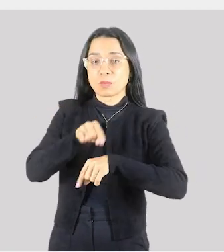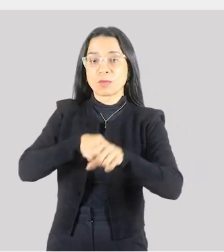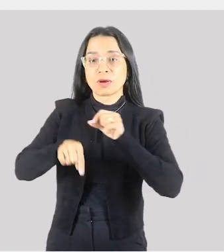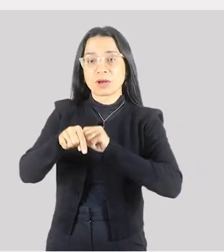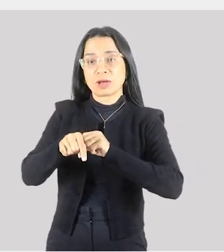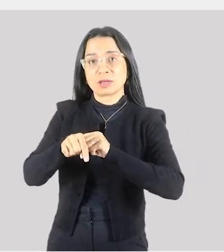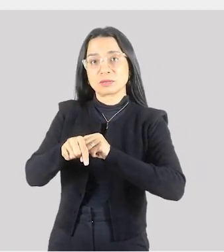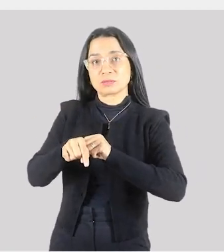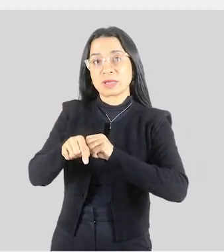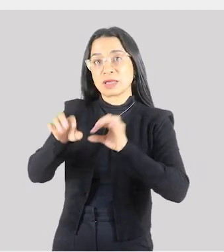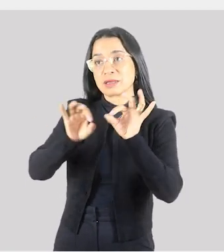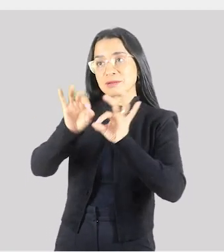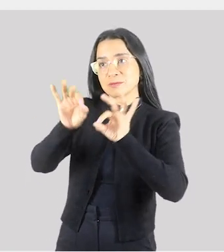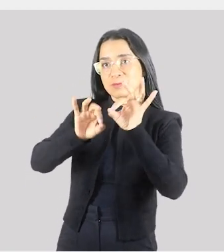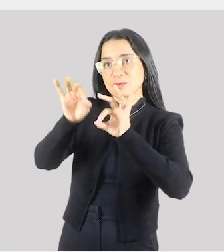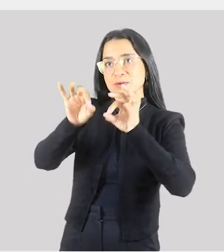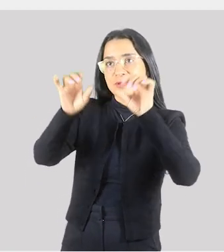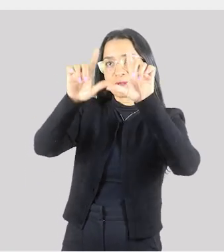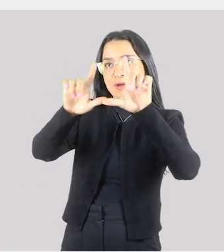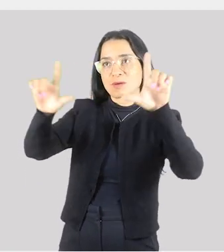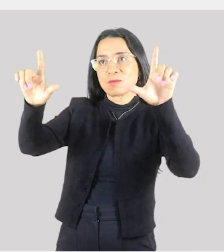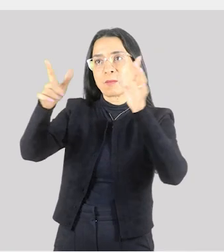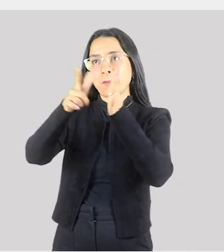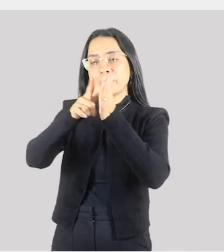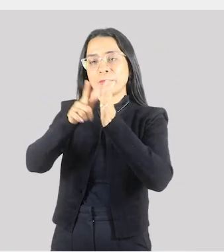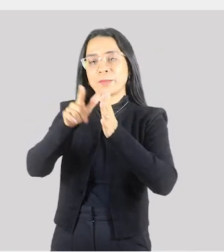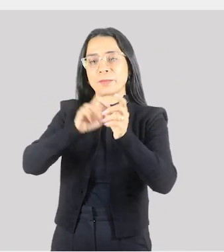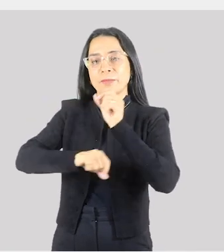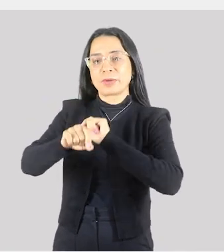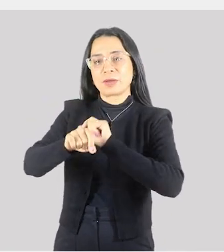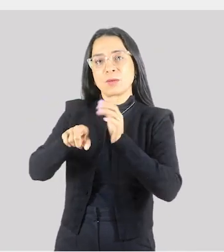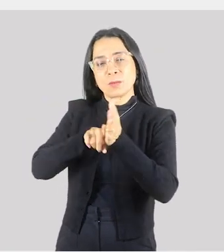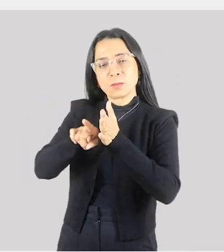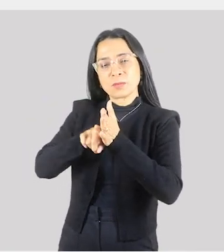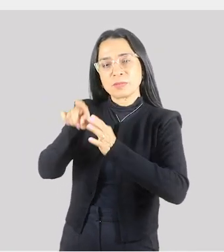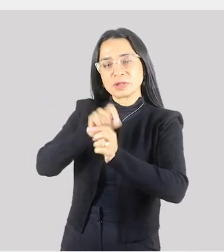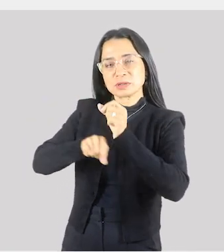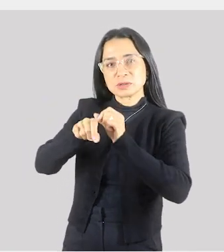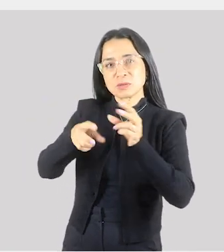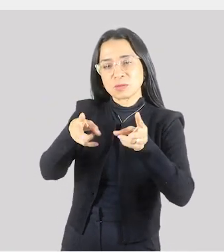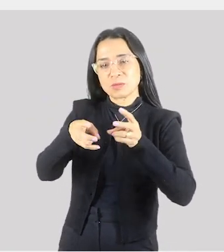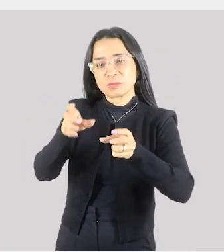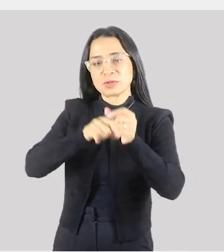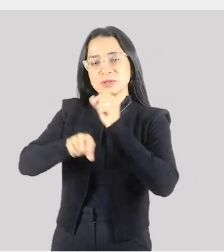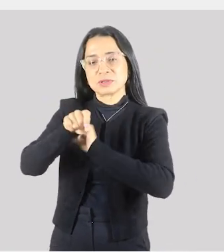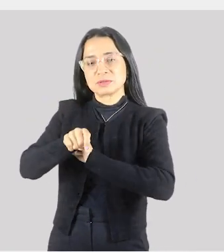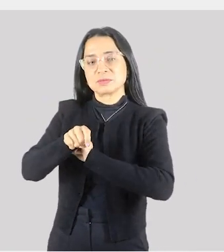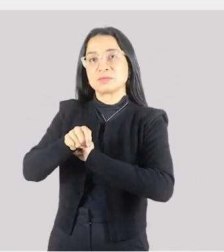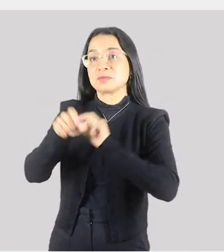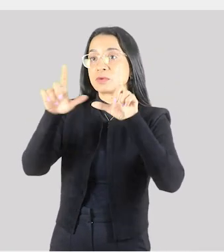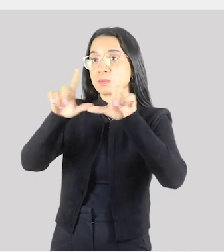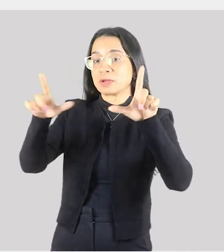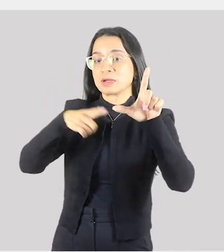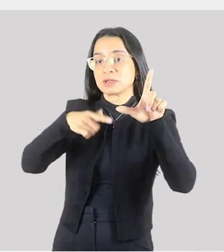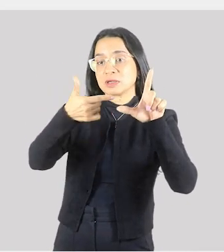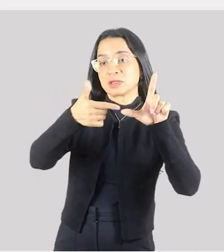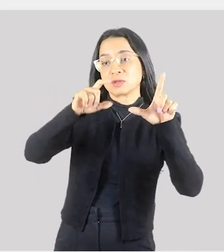na planta as dimensões do quarto e observou que essa parede possui 2,50 por